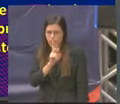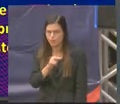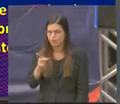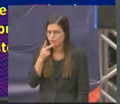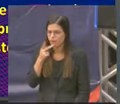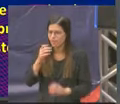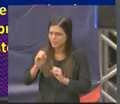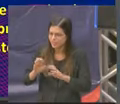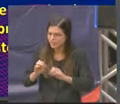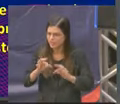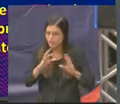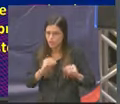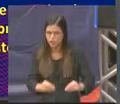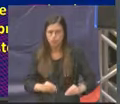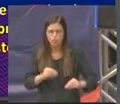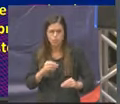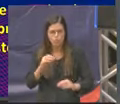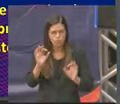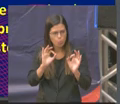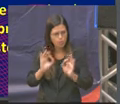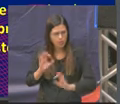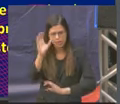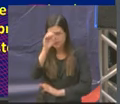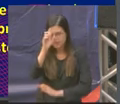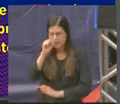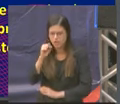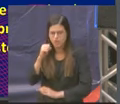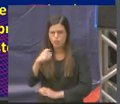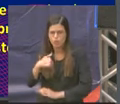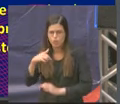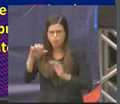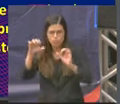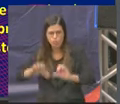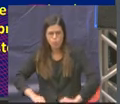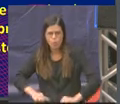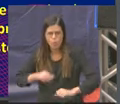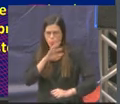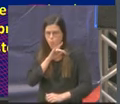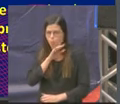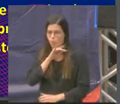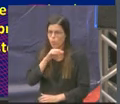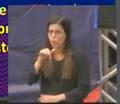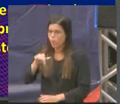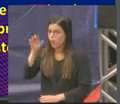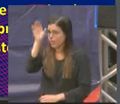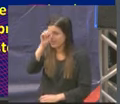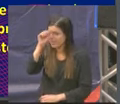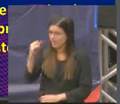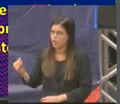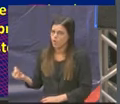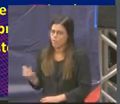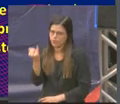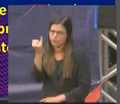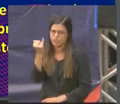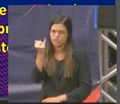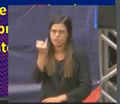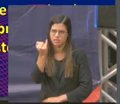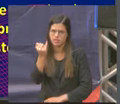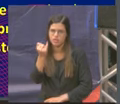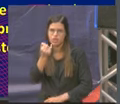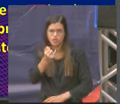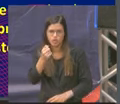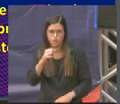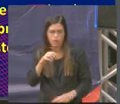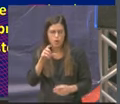tudo, ninguém aprendeu nada, eu sou uma porcaria de professor. O aprendizado é o que conta. E o conceito do ODS 4 é